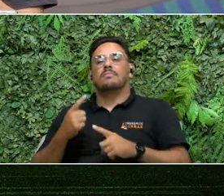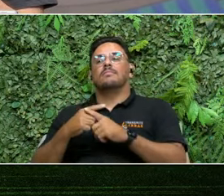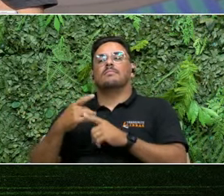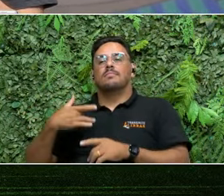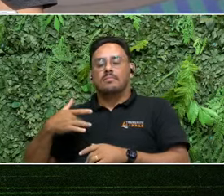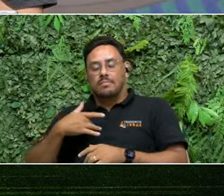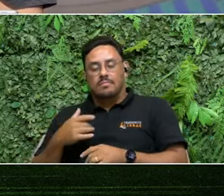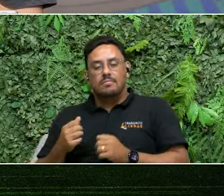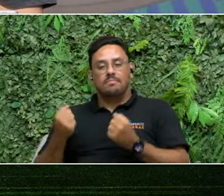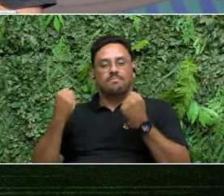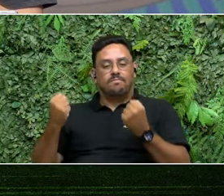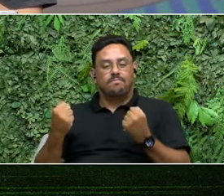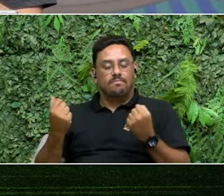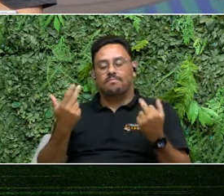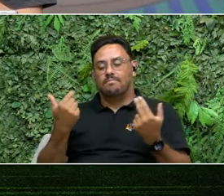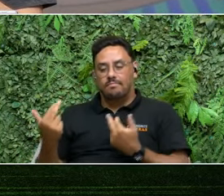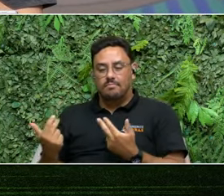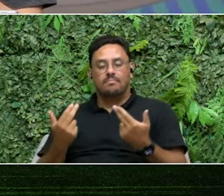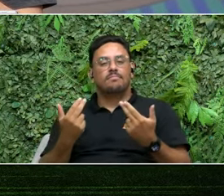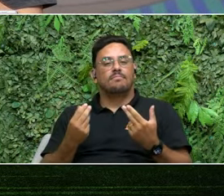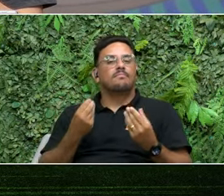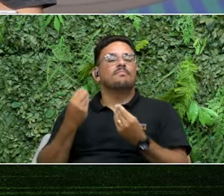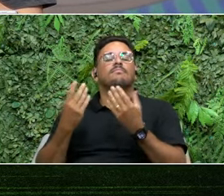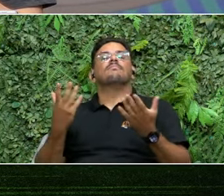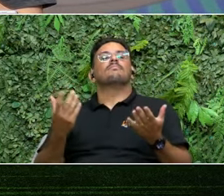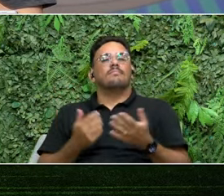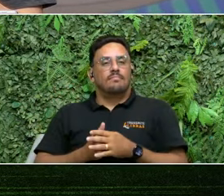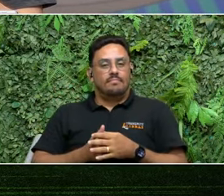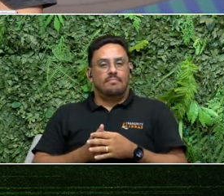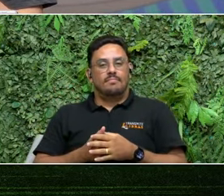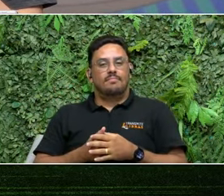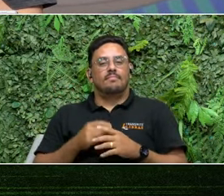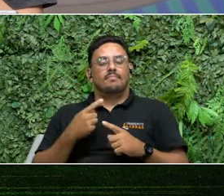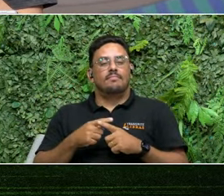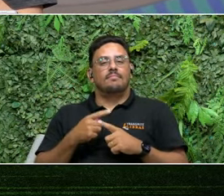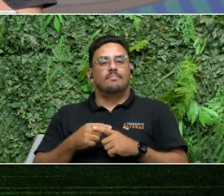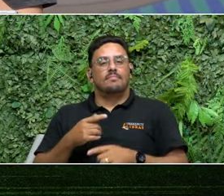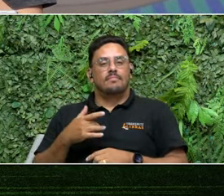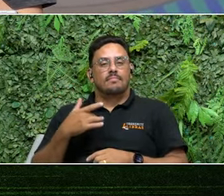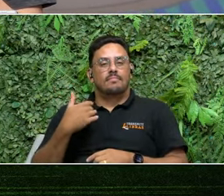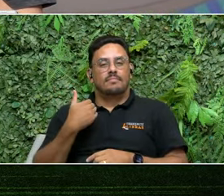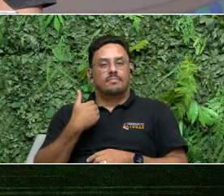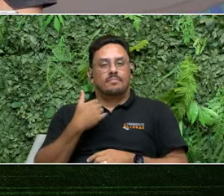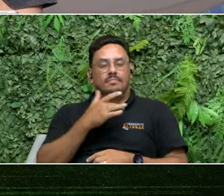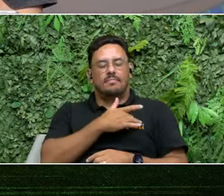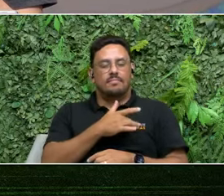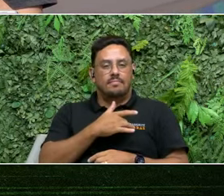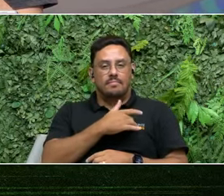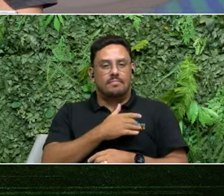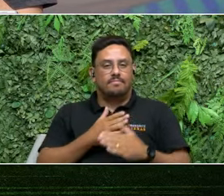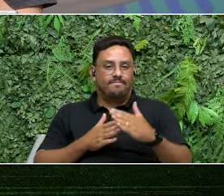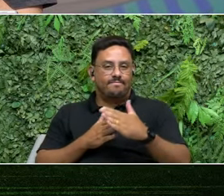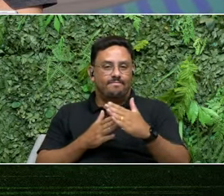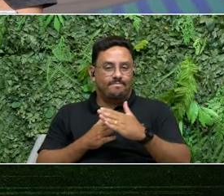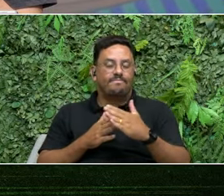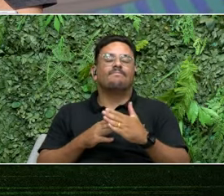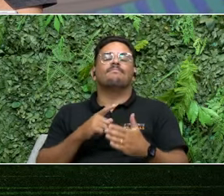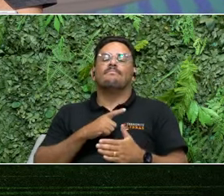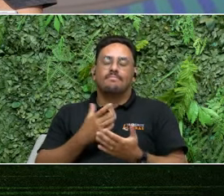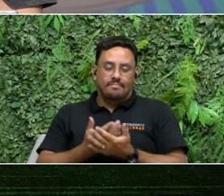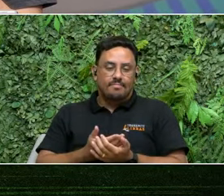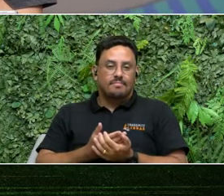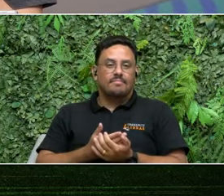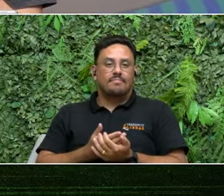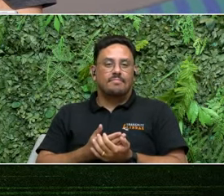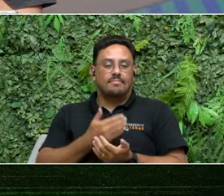igualam né Tá mas e aí se iguala como porque o time do Cruzeiro é muito limitado Então quer dizer que